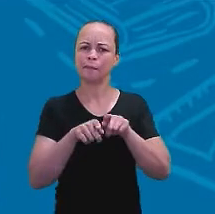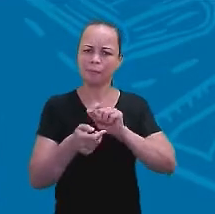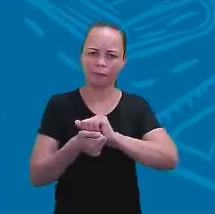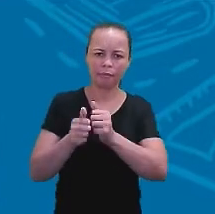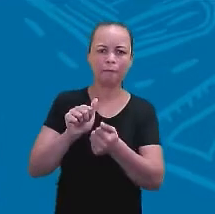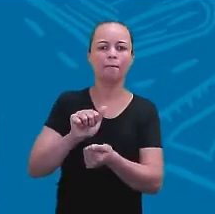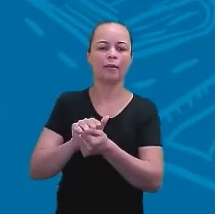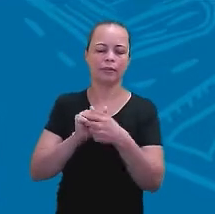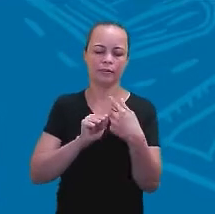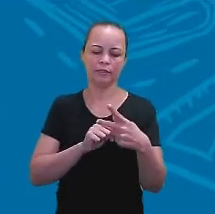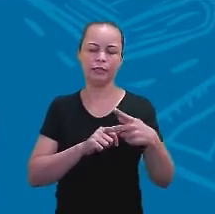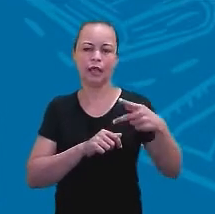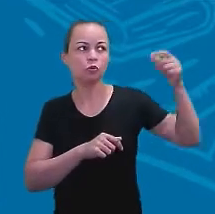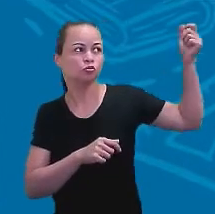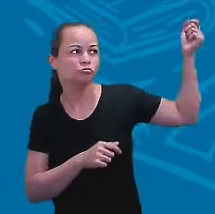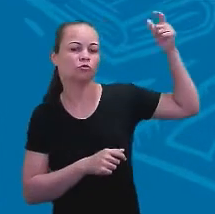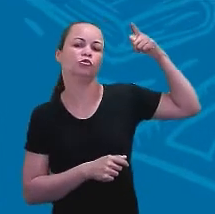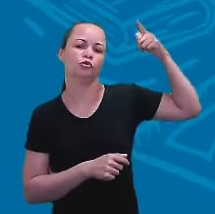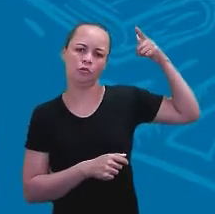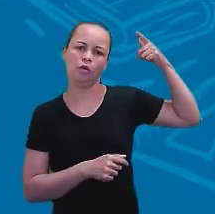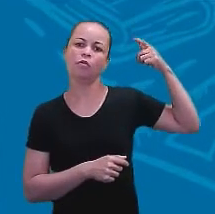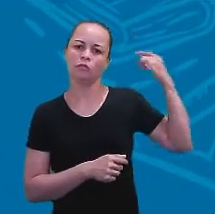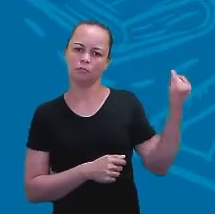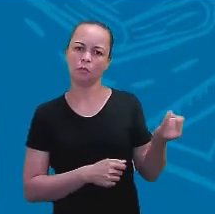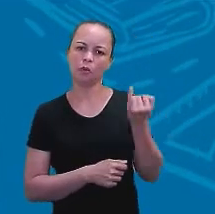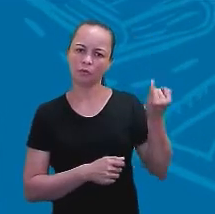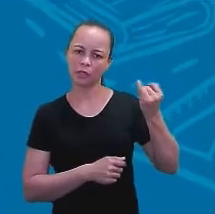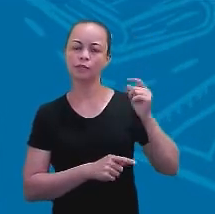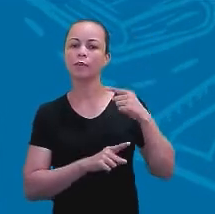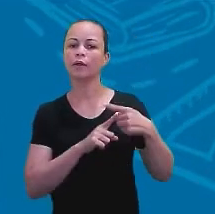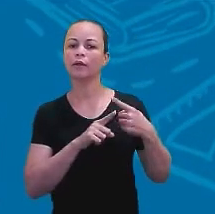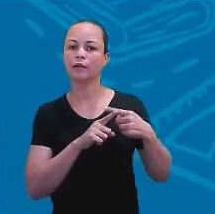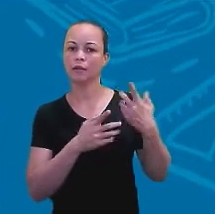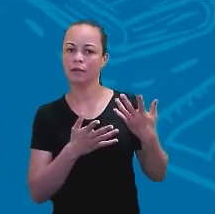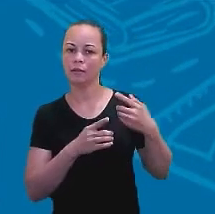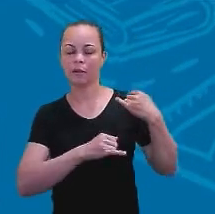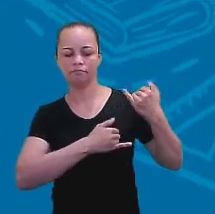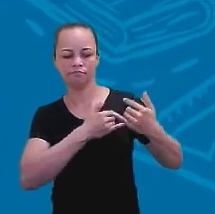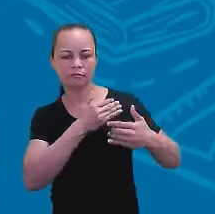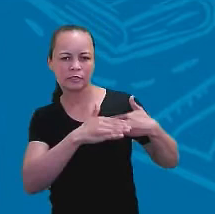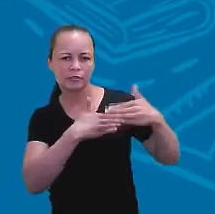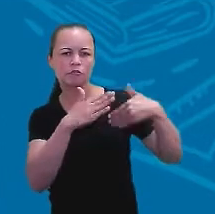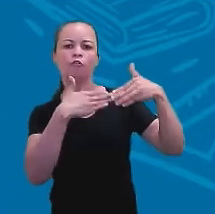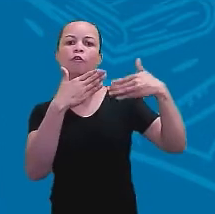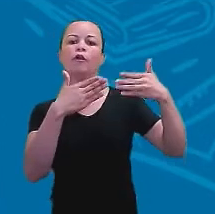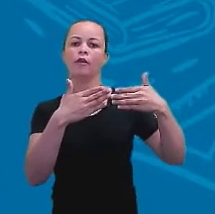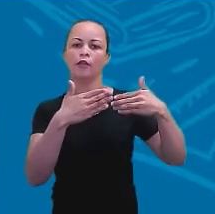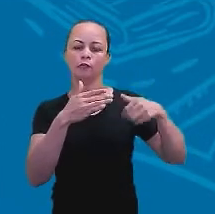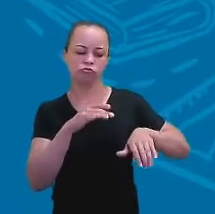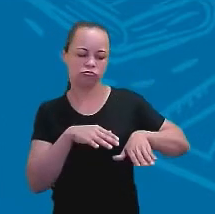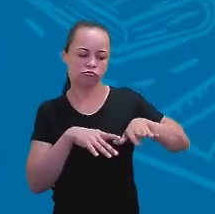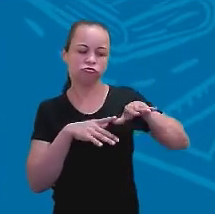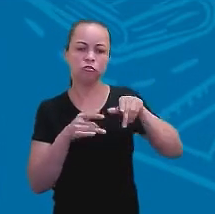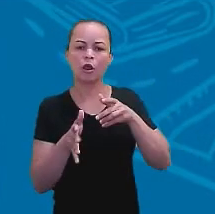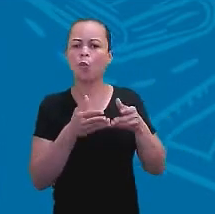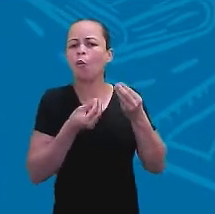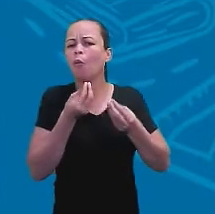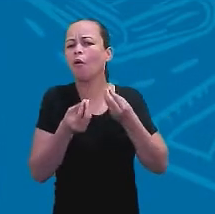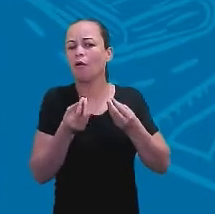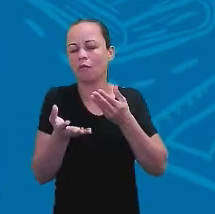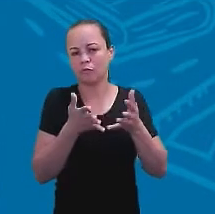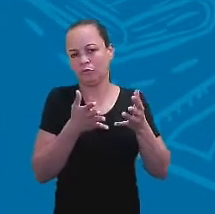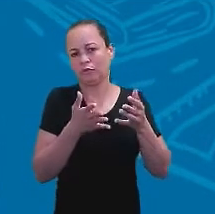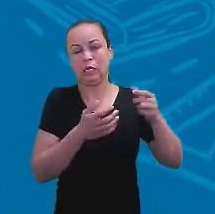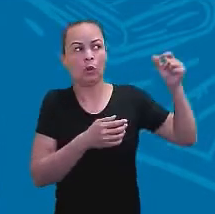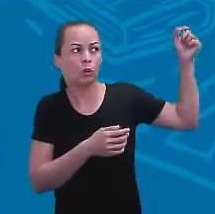iluminação natural, da luz do sol, para se desenvolverem, né? Ou seja, sem a iluminação do sol,